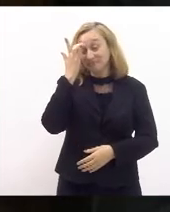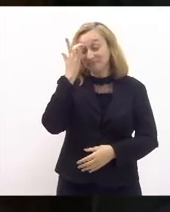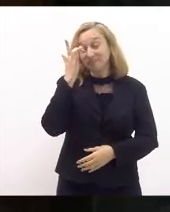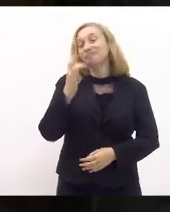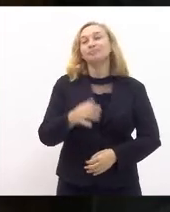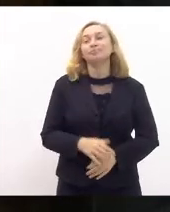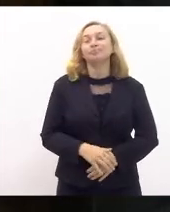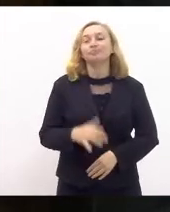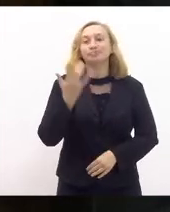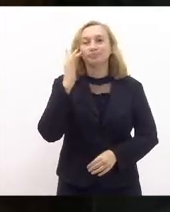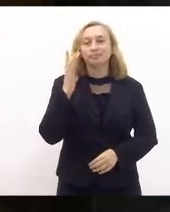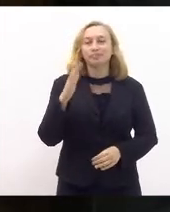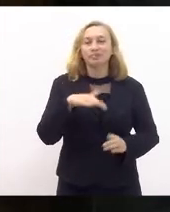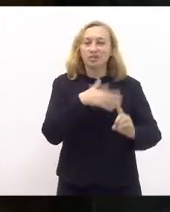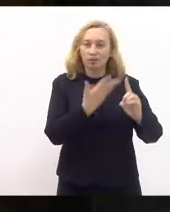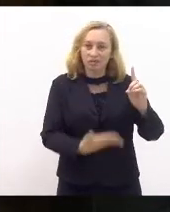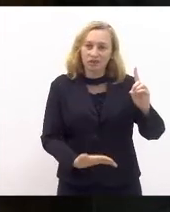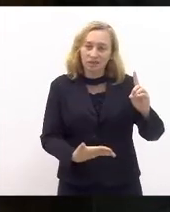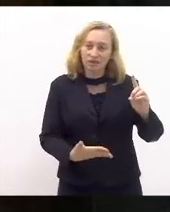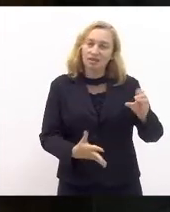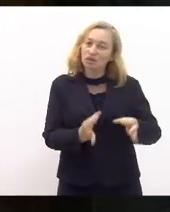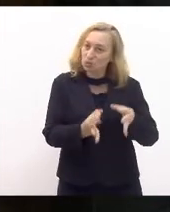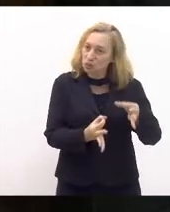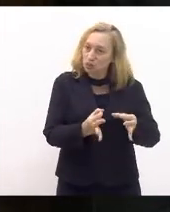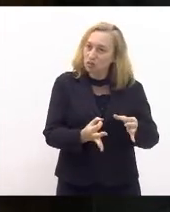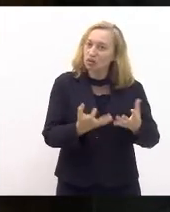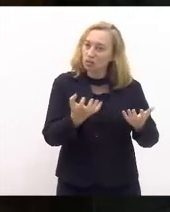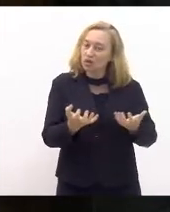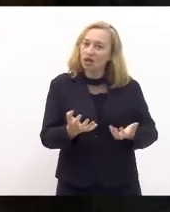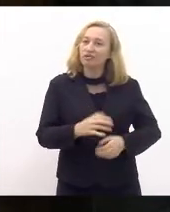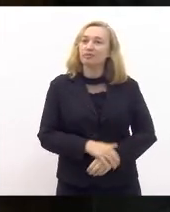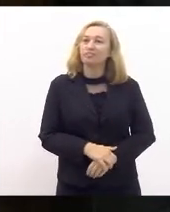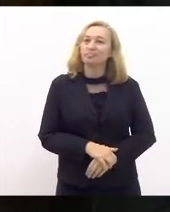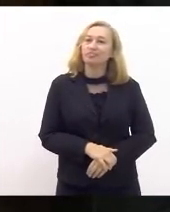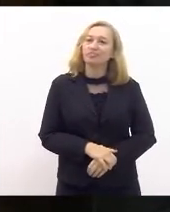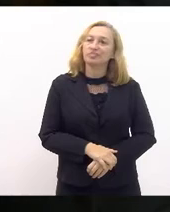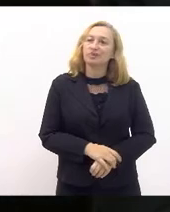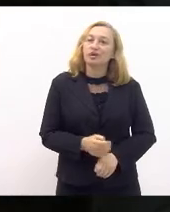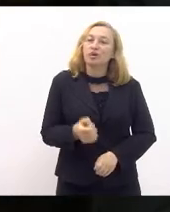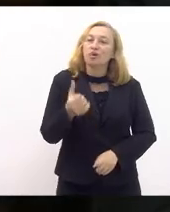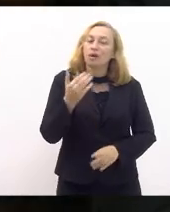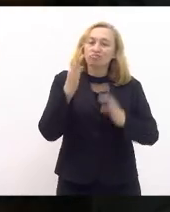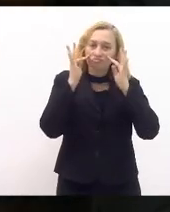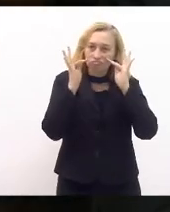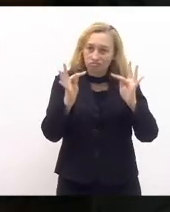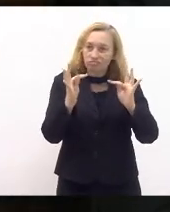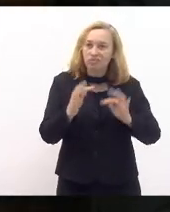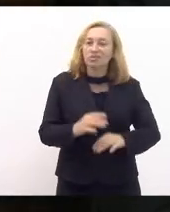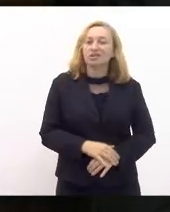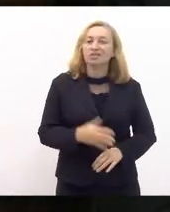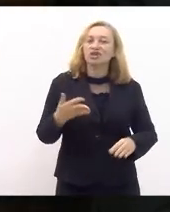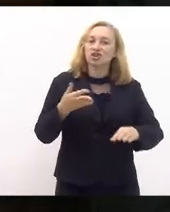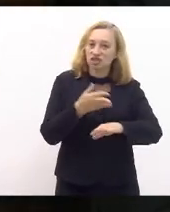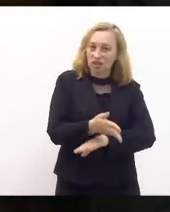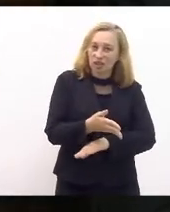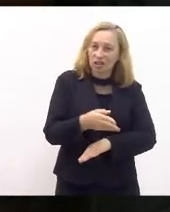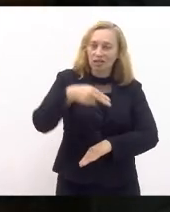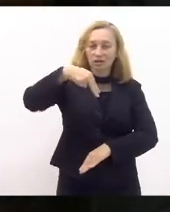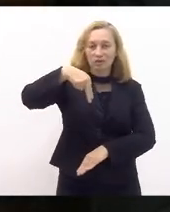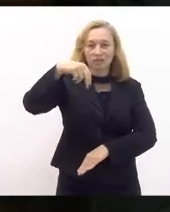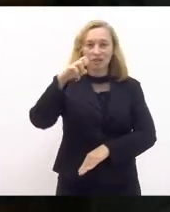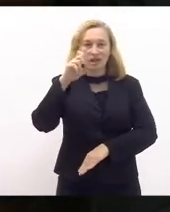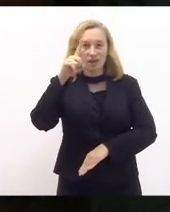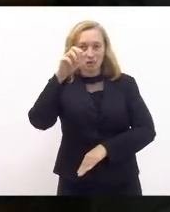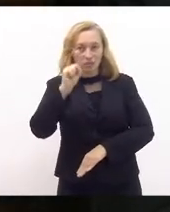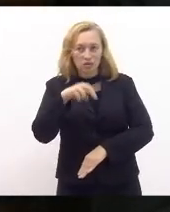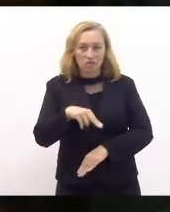que é uma homenagem muito justa e eu quero aqui fazer quase um testemunho da chegada do Nelson à